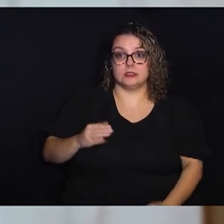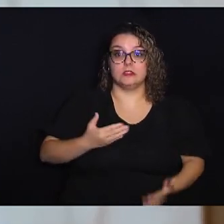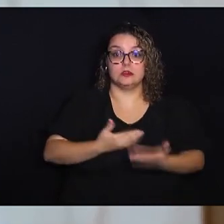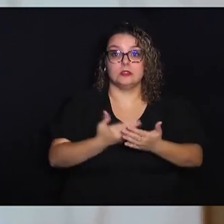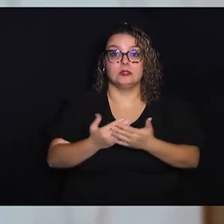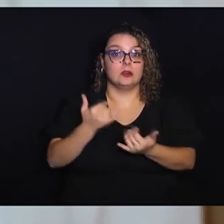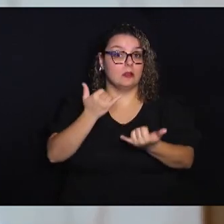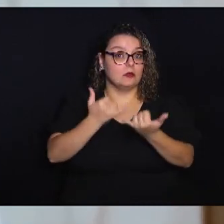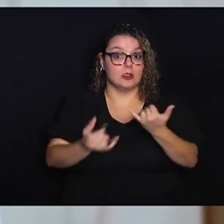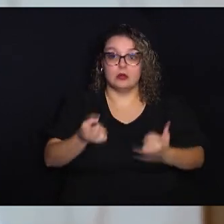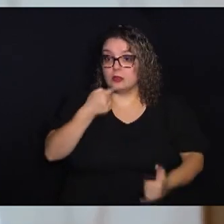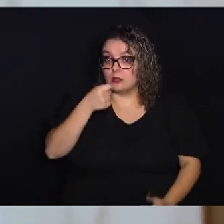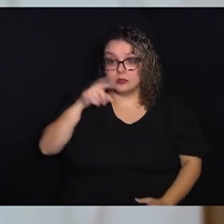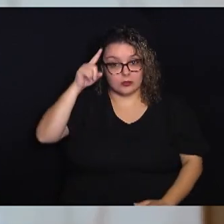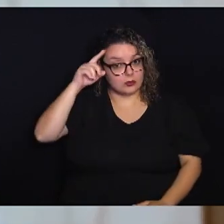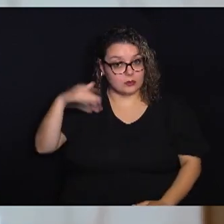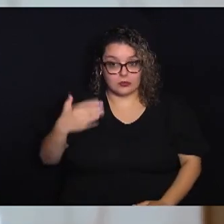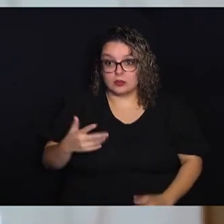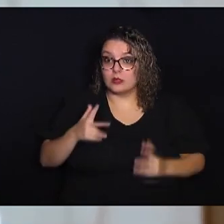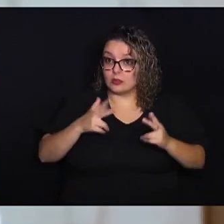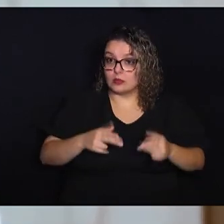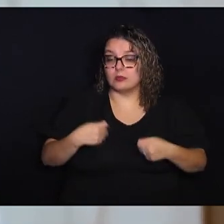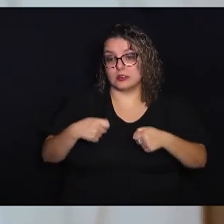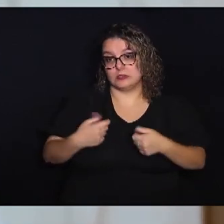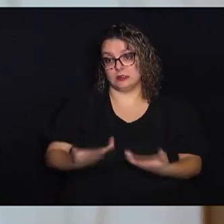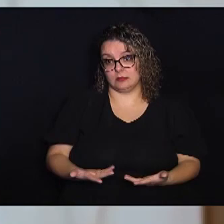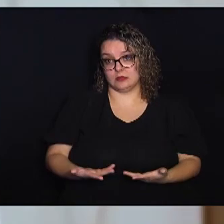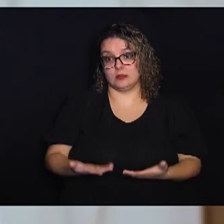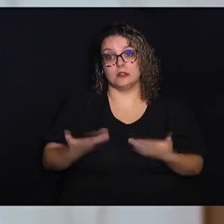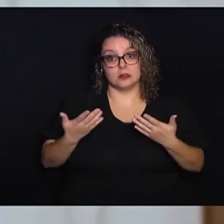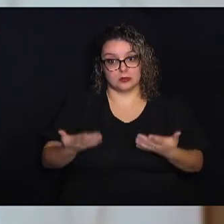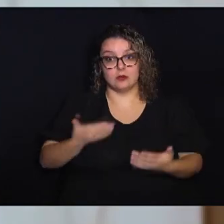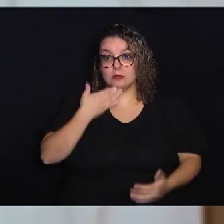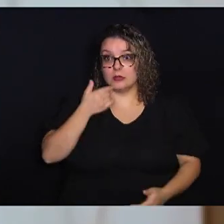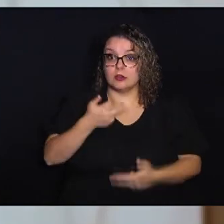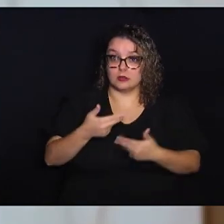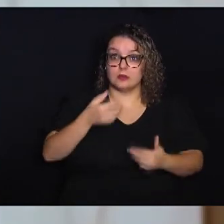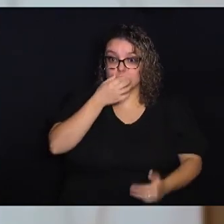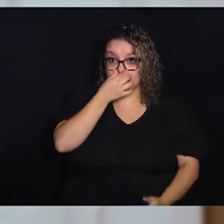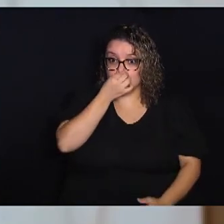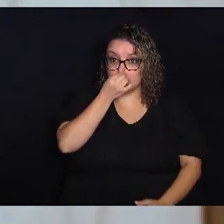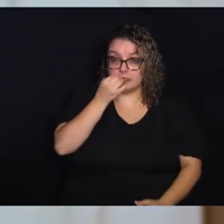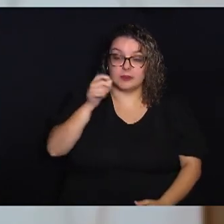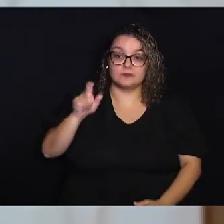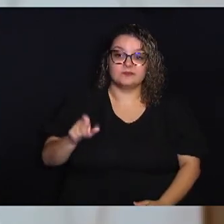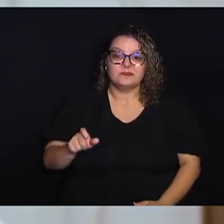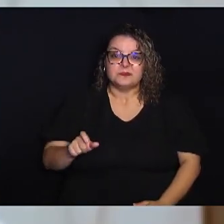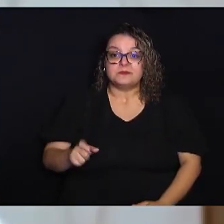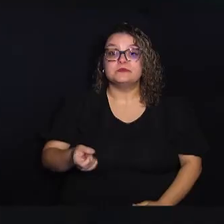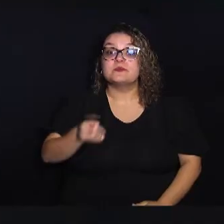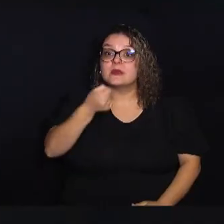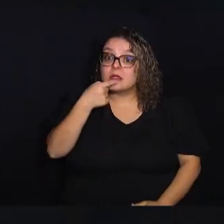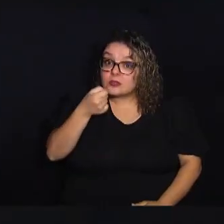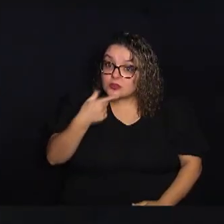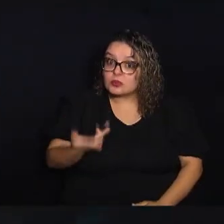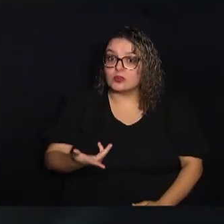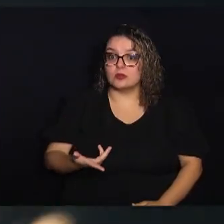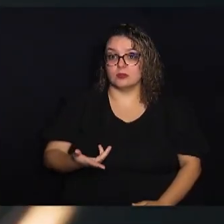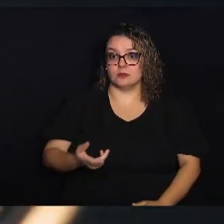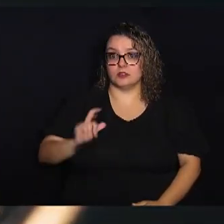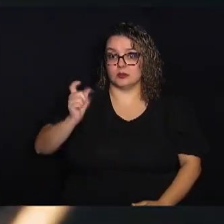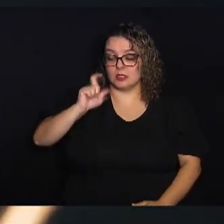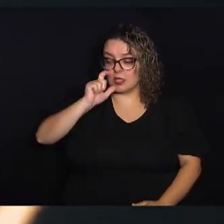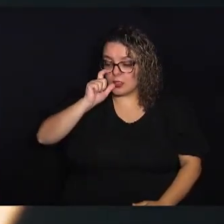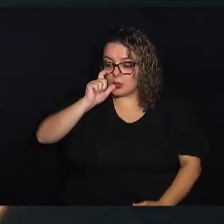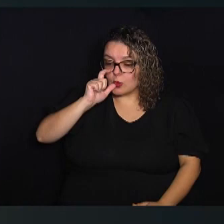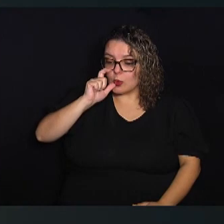metade delas tomam o remédio todo dia como devia ser. Então, a melhor coisa que essa pessoa pode fazer é tome a sua medicação.